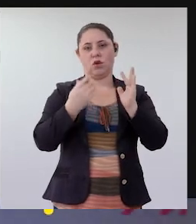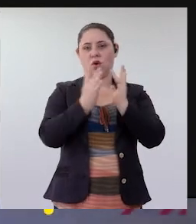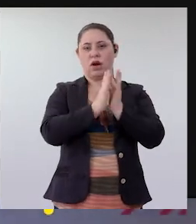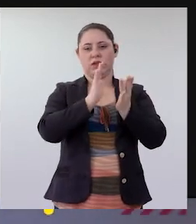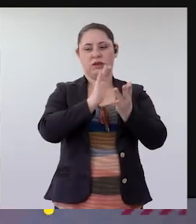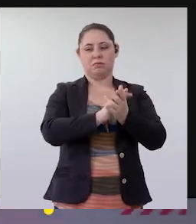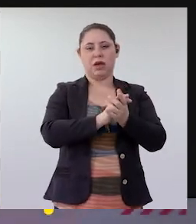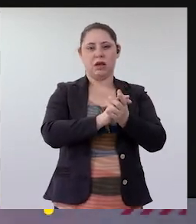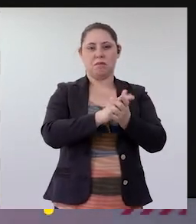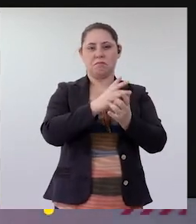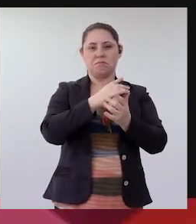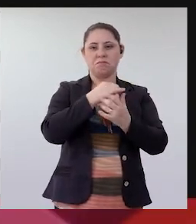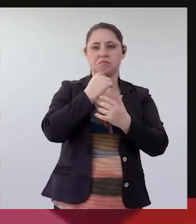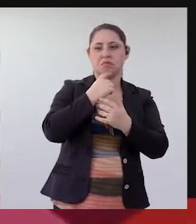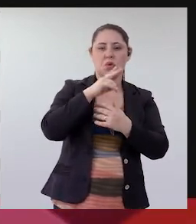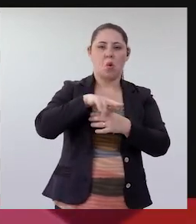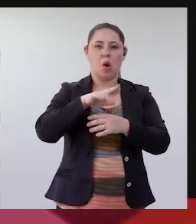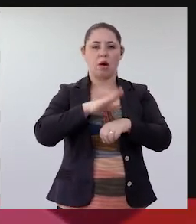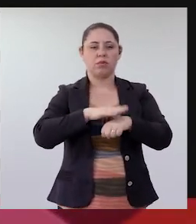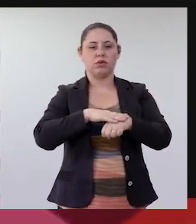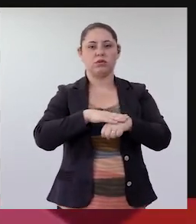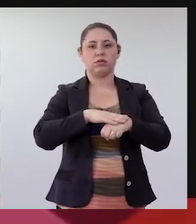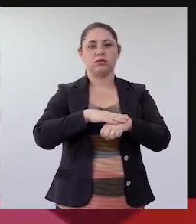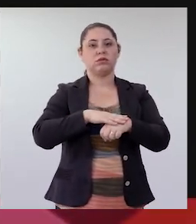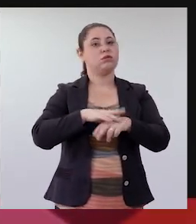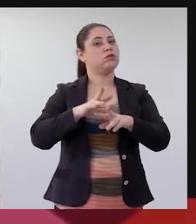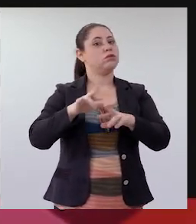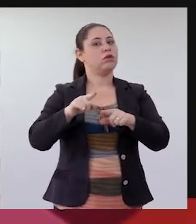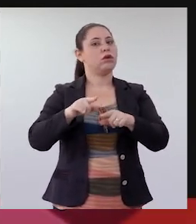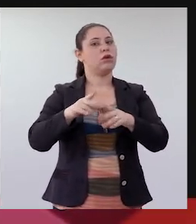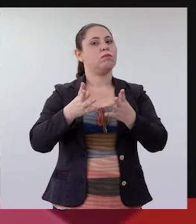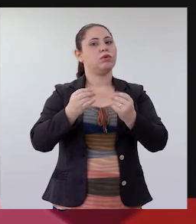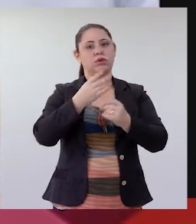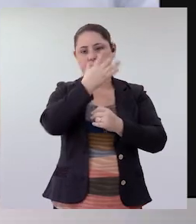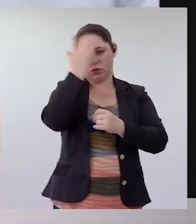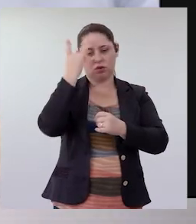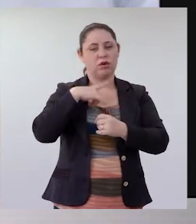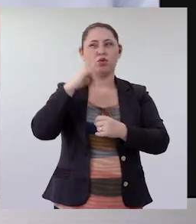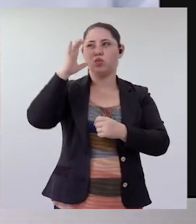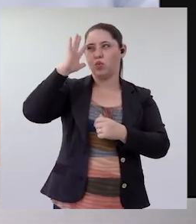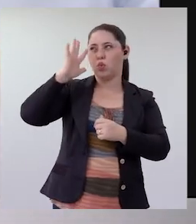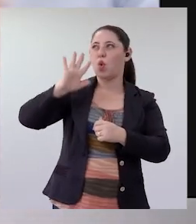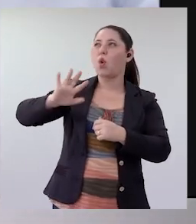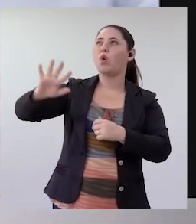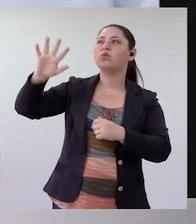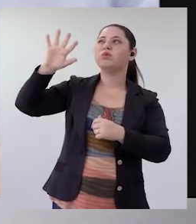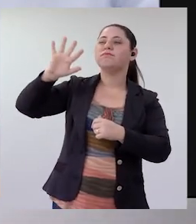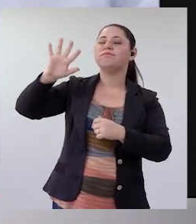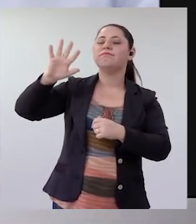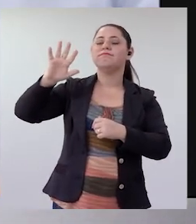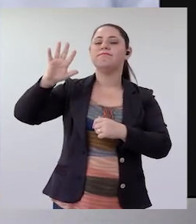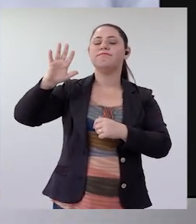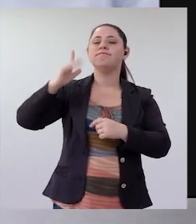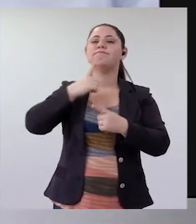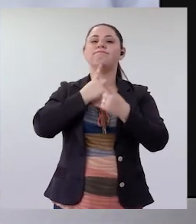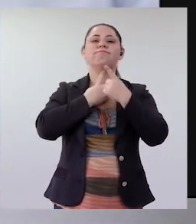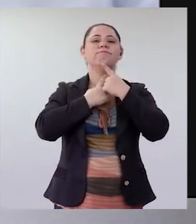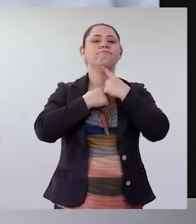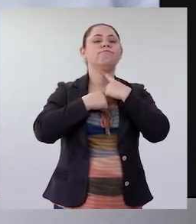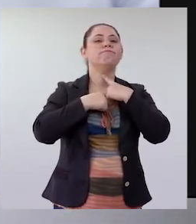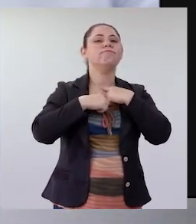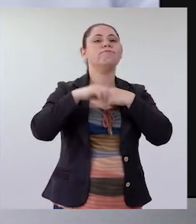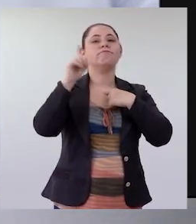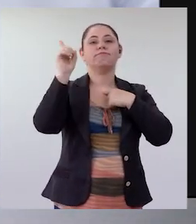casamento esteja em desuso, né? Mas, pelo contrário, muitas pessoas têm esse sonho, essa vontade, e é